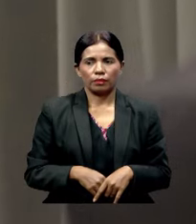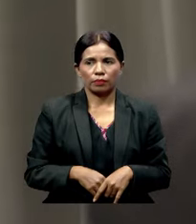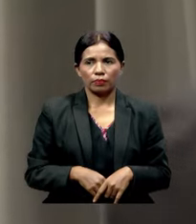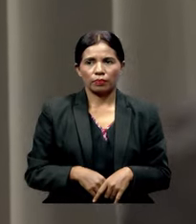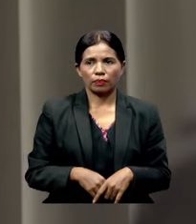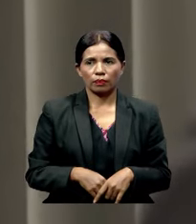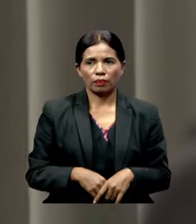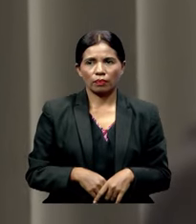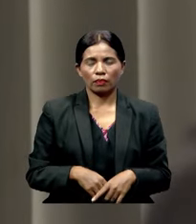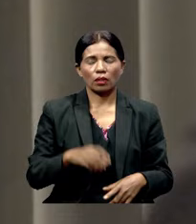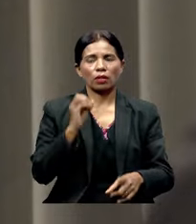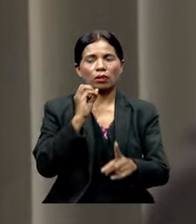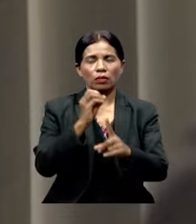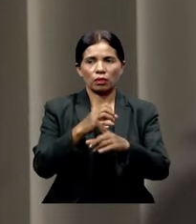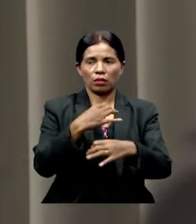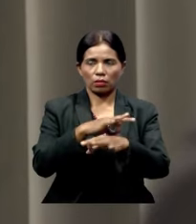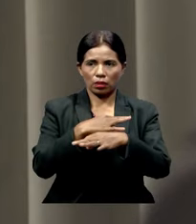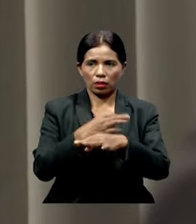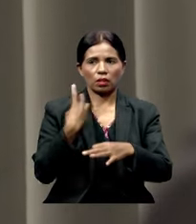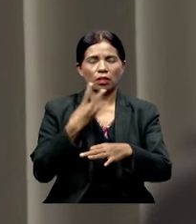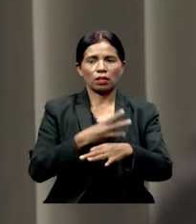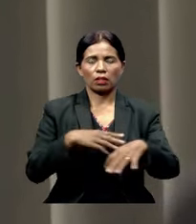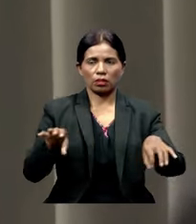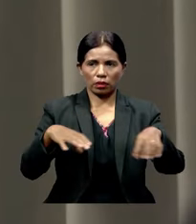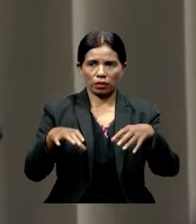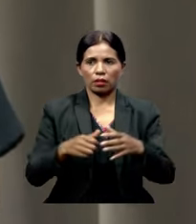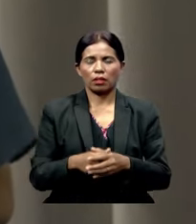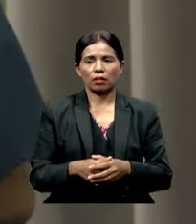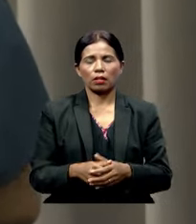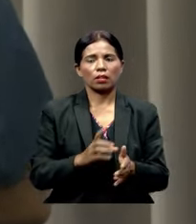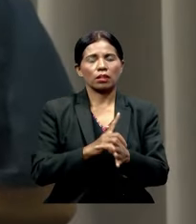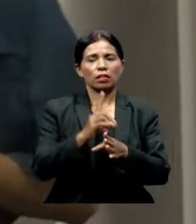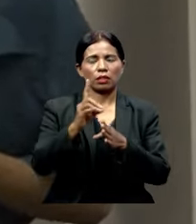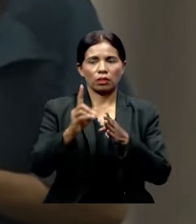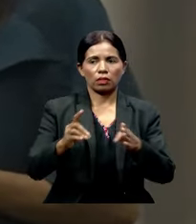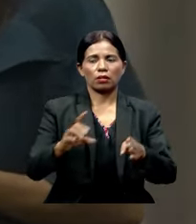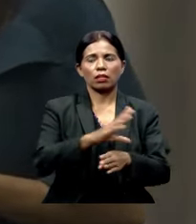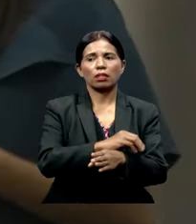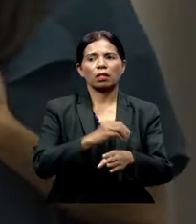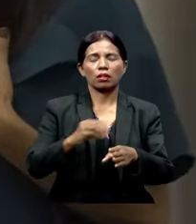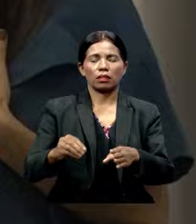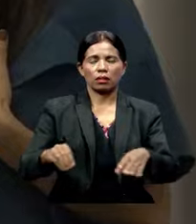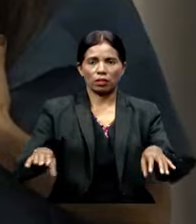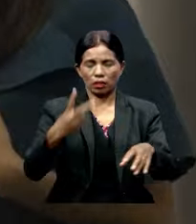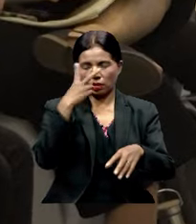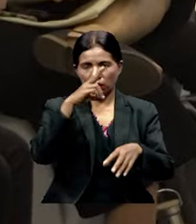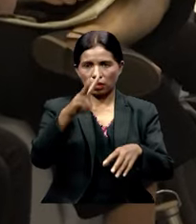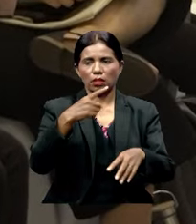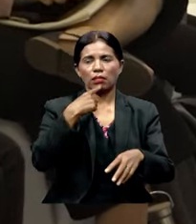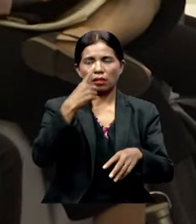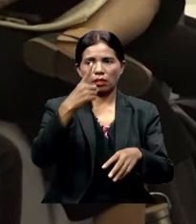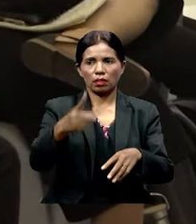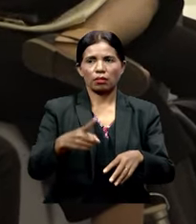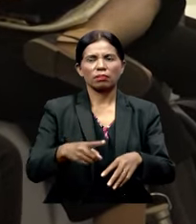O objetivo ato hadia itanya sistema. Diretora Executiva Judicial System Monitoring HTT,